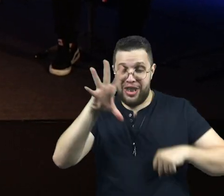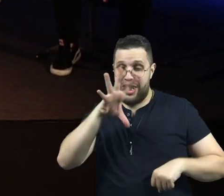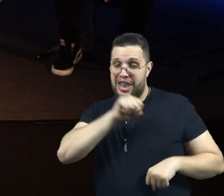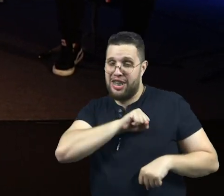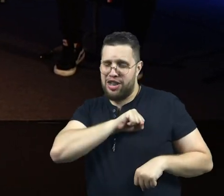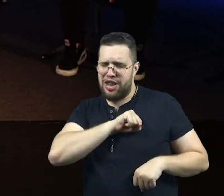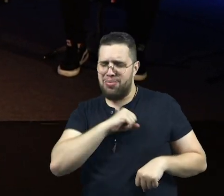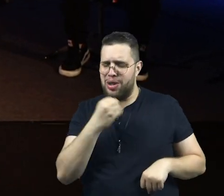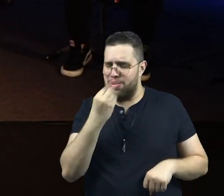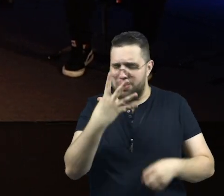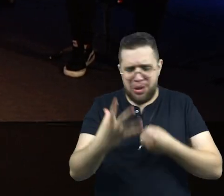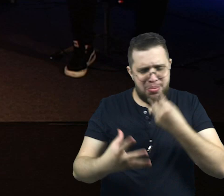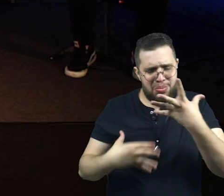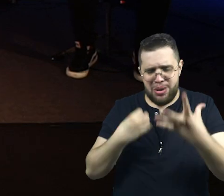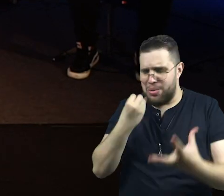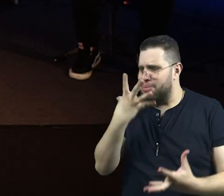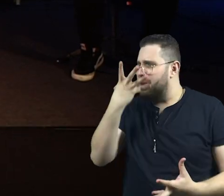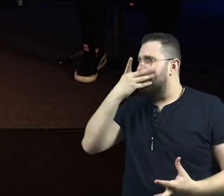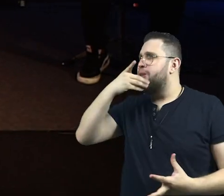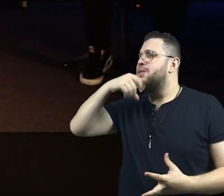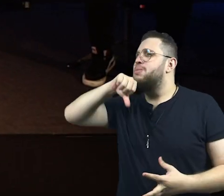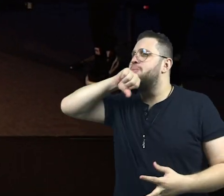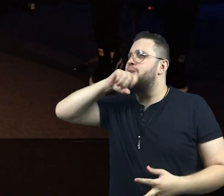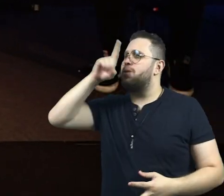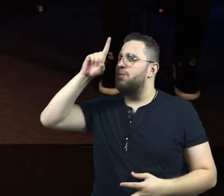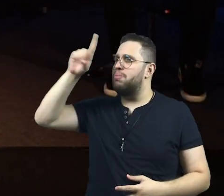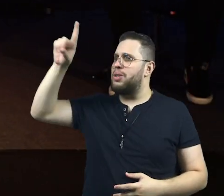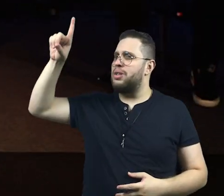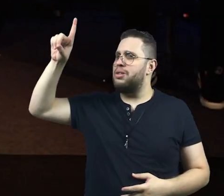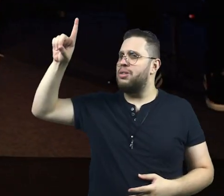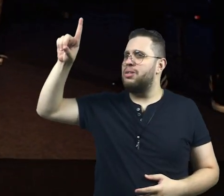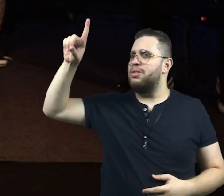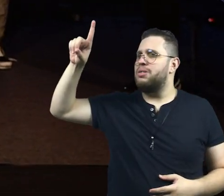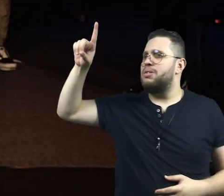é um bom Pai. Louvado seja o Senhor Jesus.